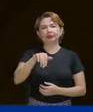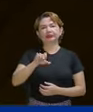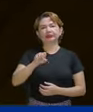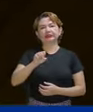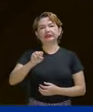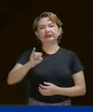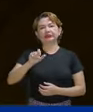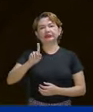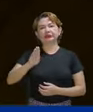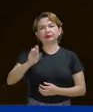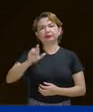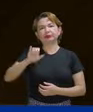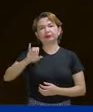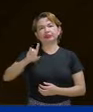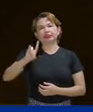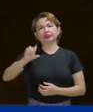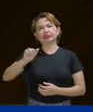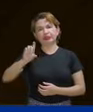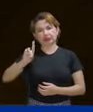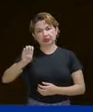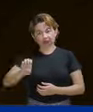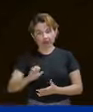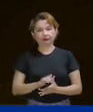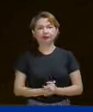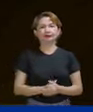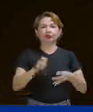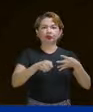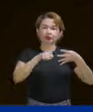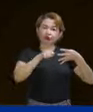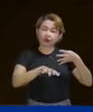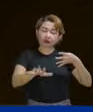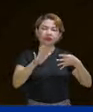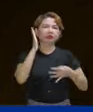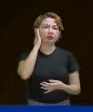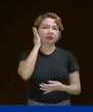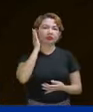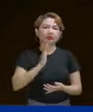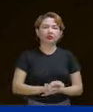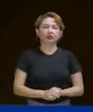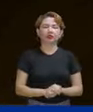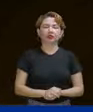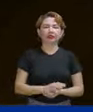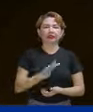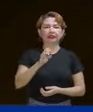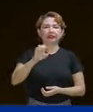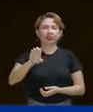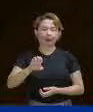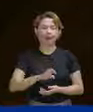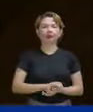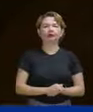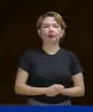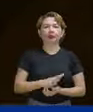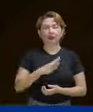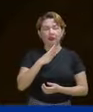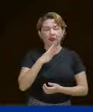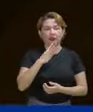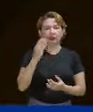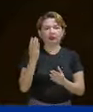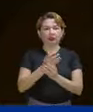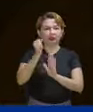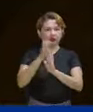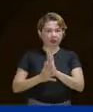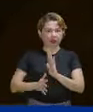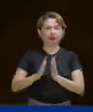escanoada curta, castanho escuro e traje taga preto. Credencial da Corte Superior Eleitoral, o conhecimento de embargos